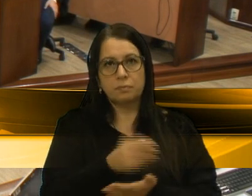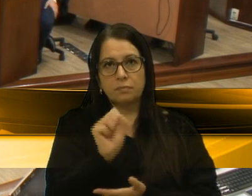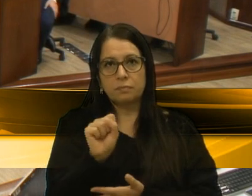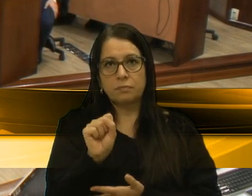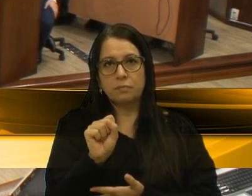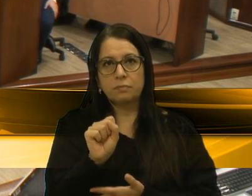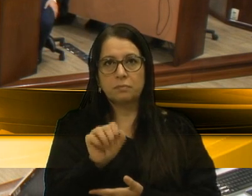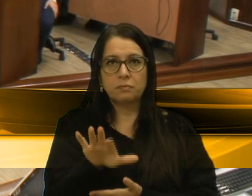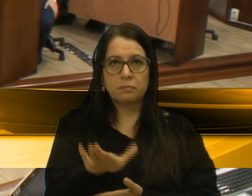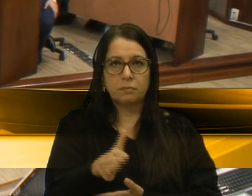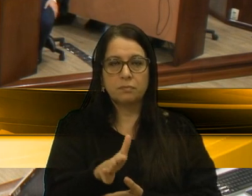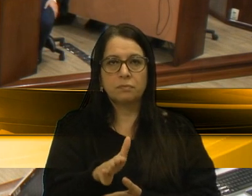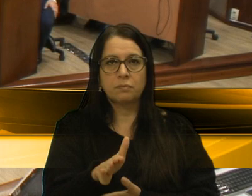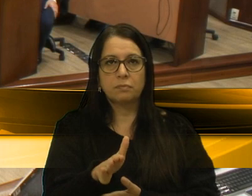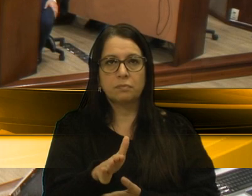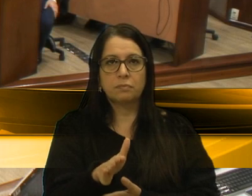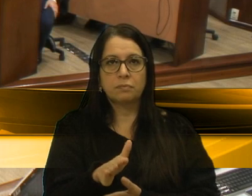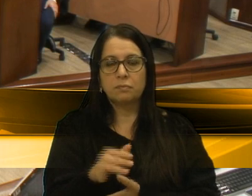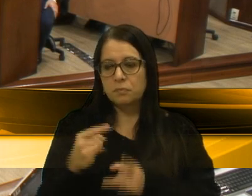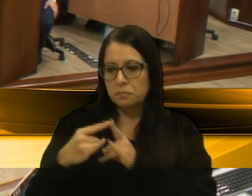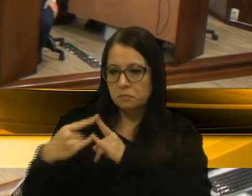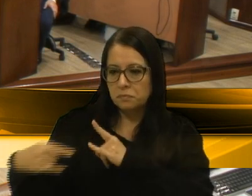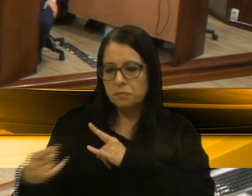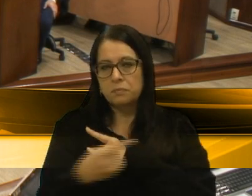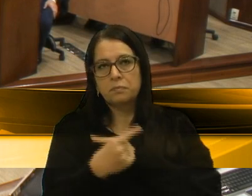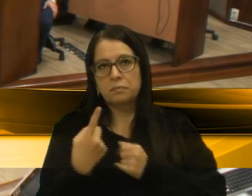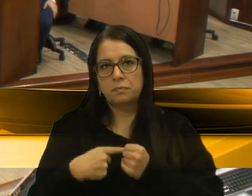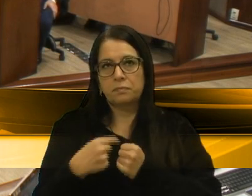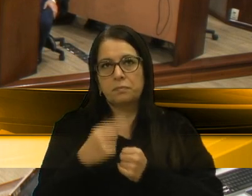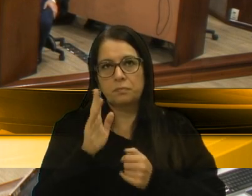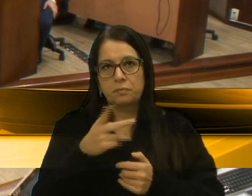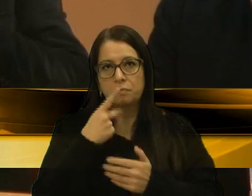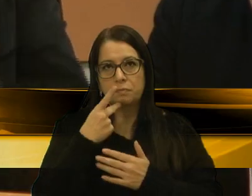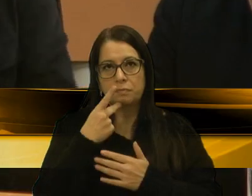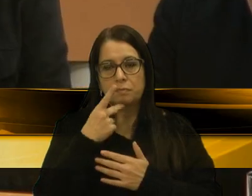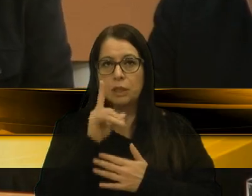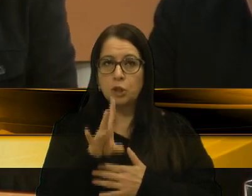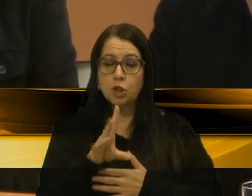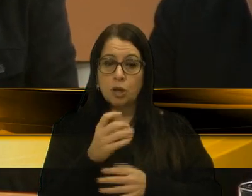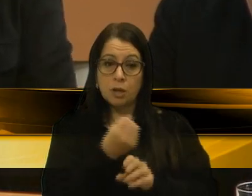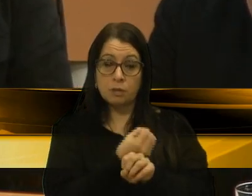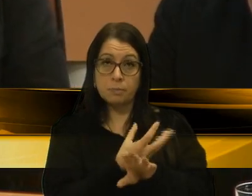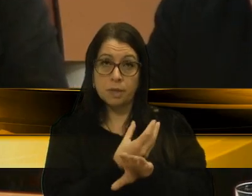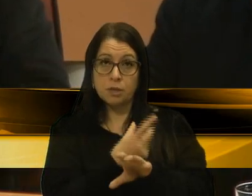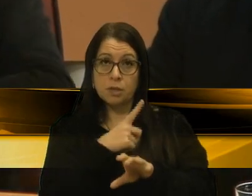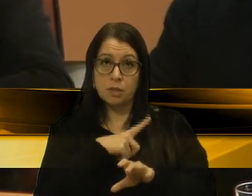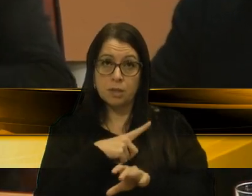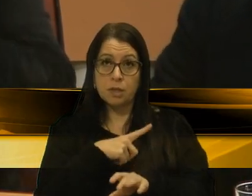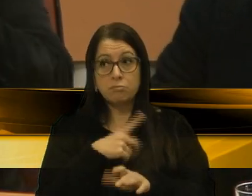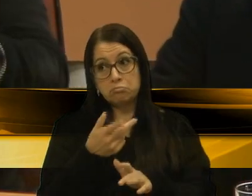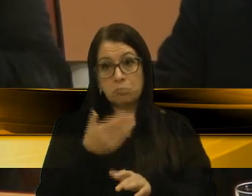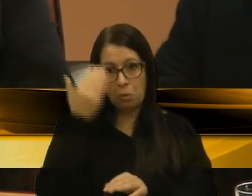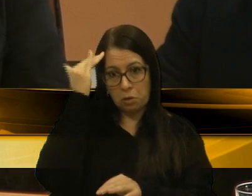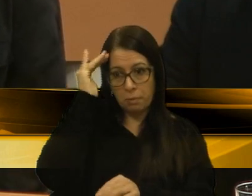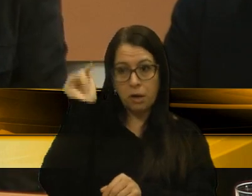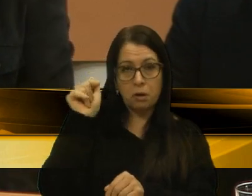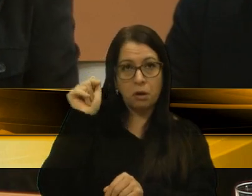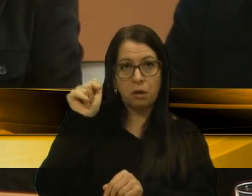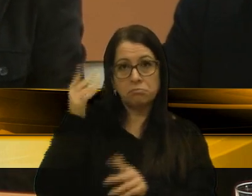que talvez os órgãos, o município, como já falei, só esmede... tem o entendimento que lá